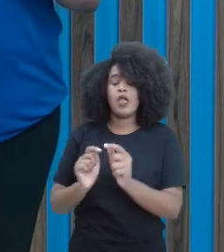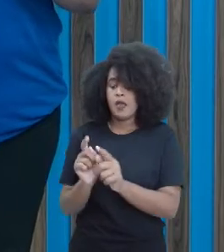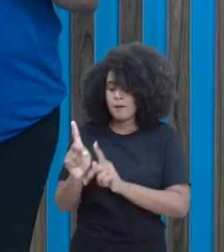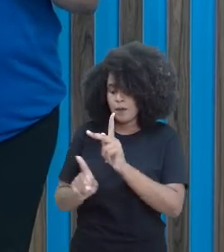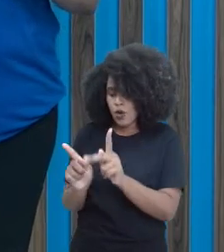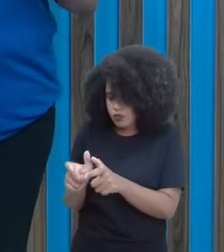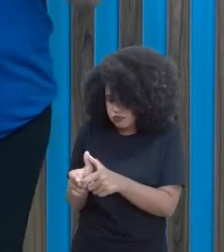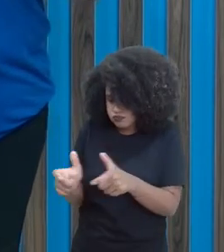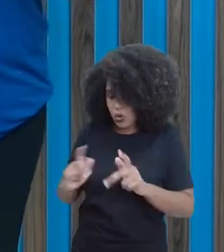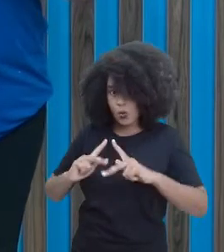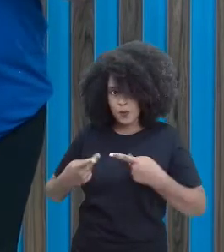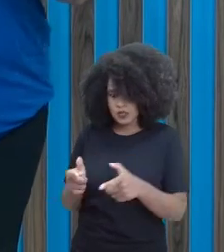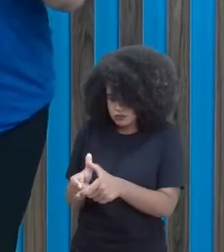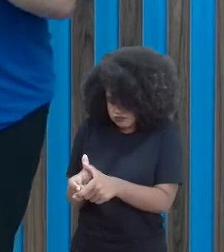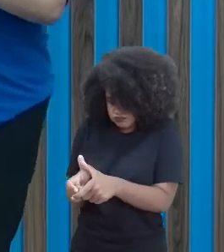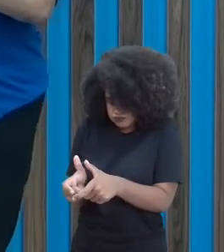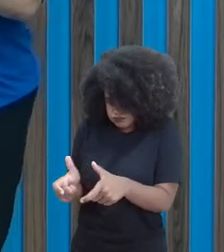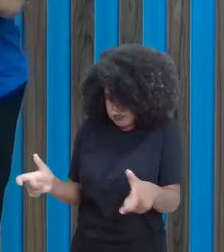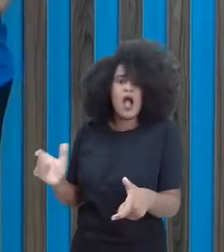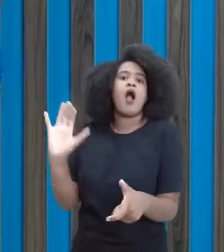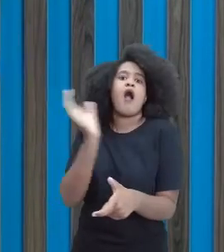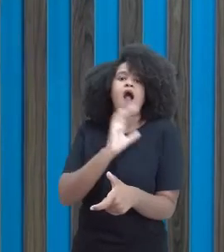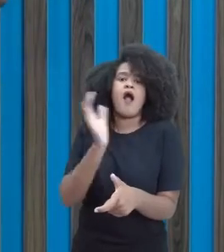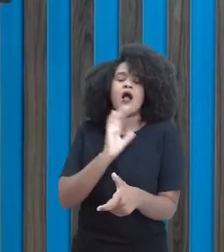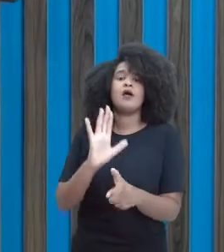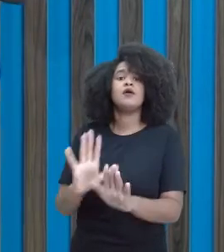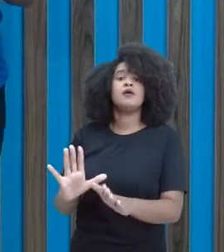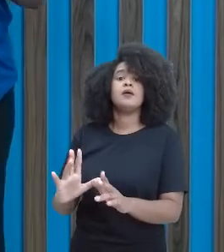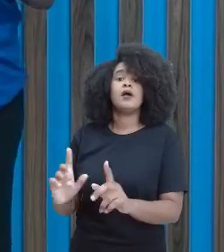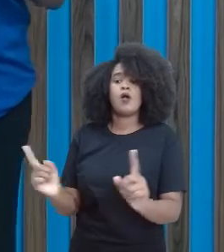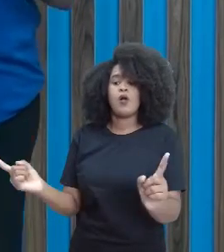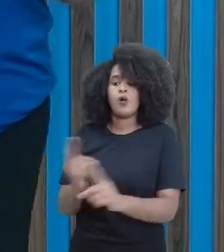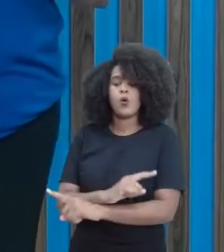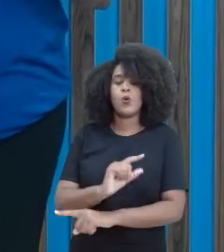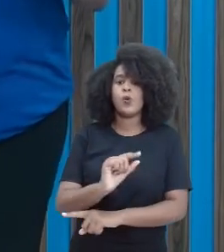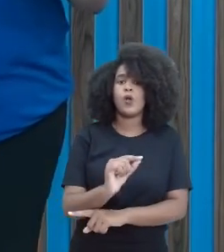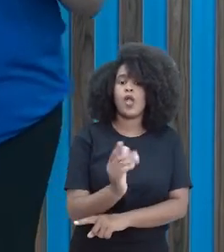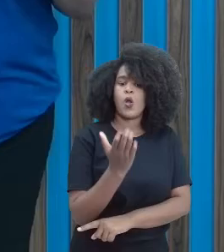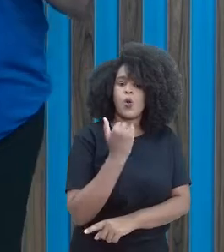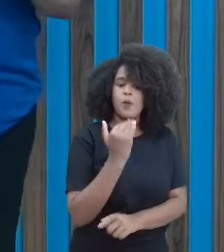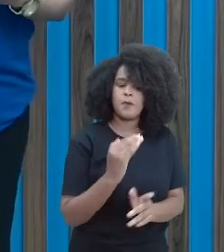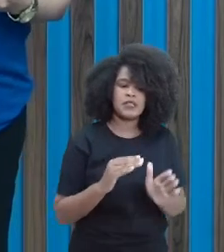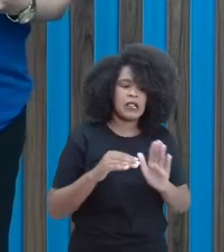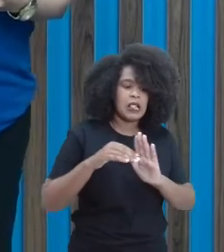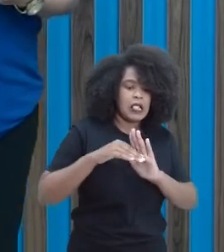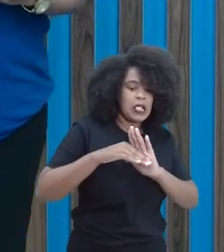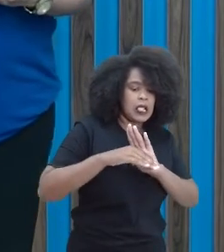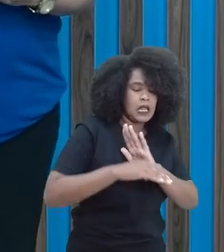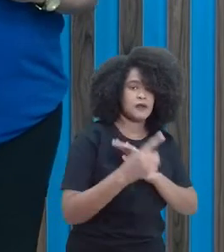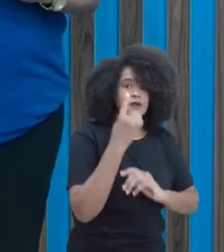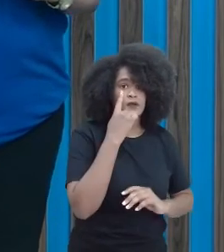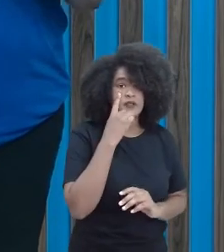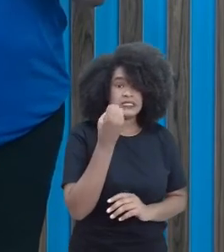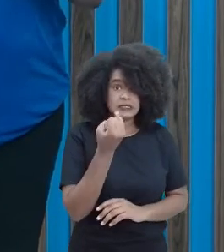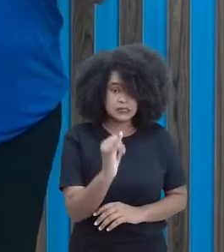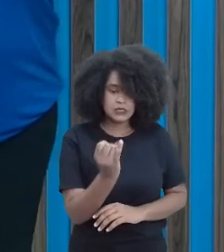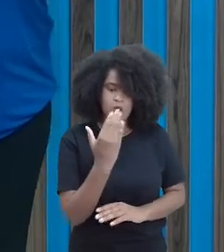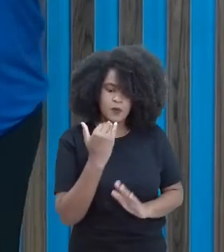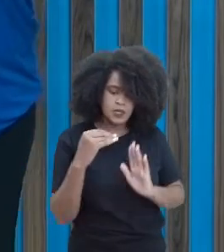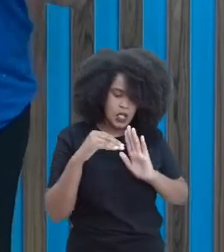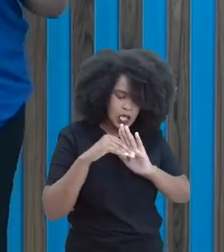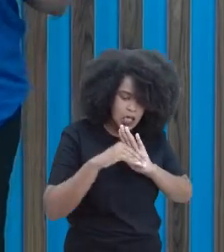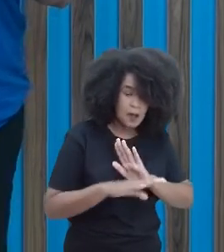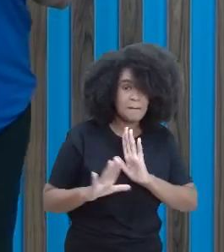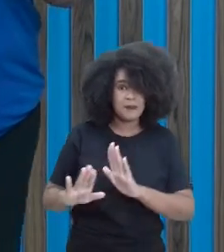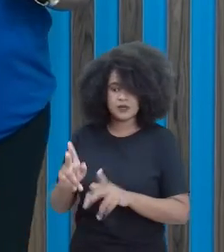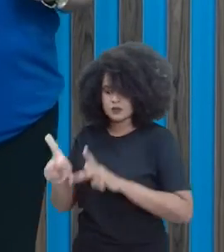população humana versus o quê? Lenta produção de alimentos. Então, se existe uma produção de alimento lenta e um